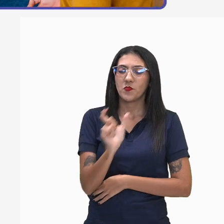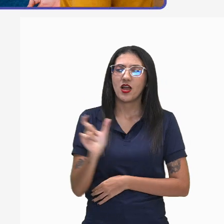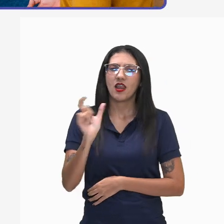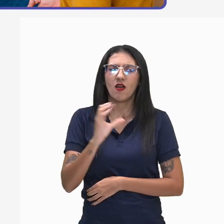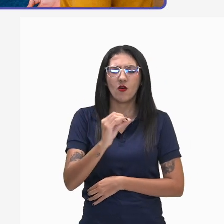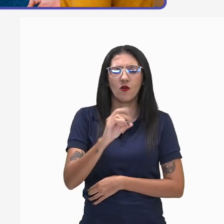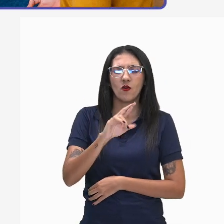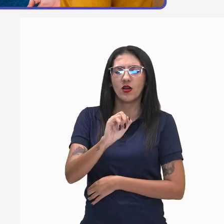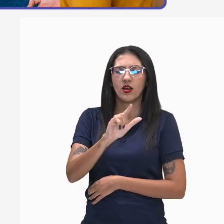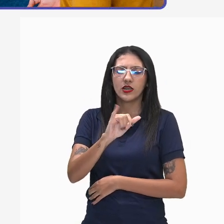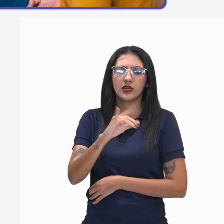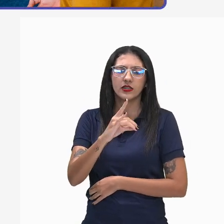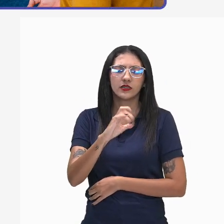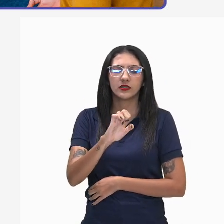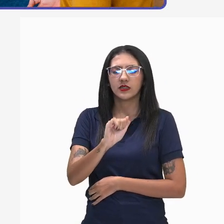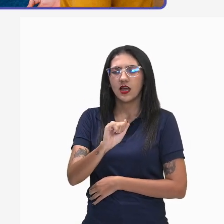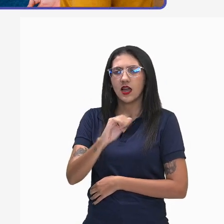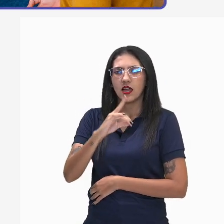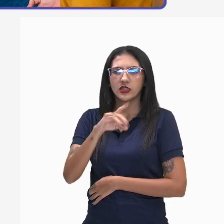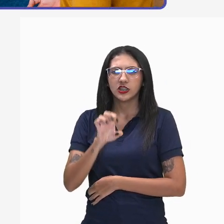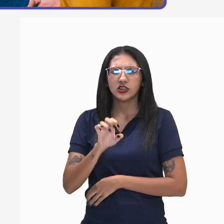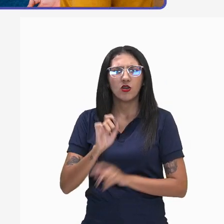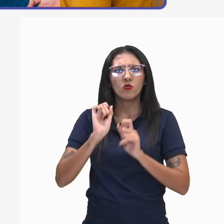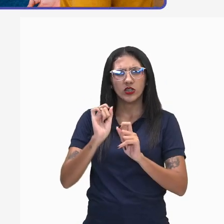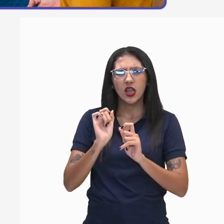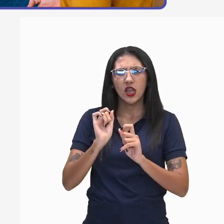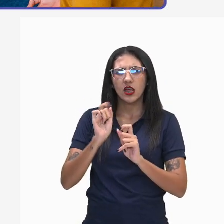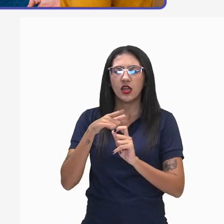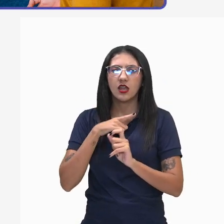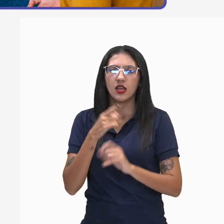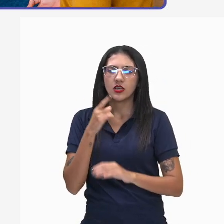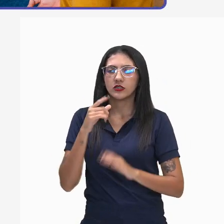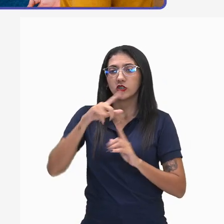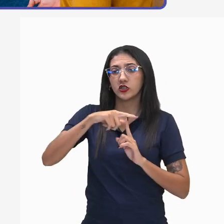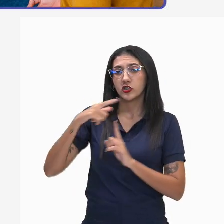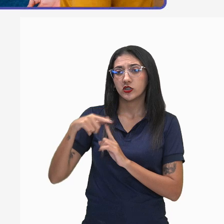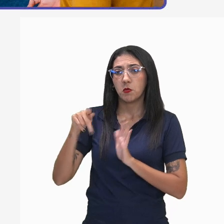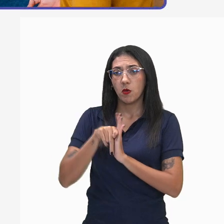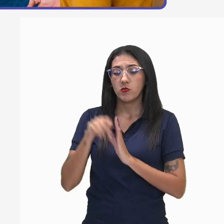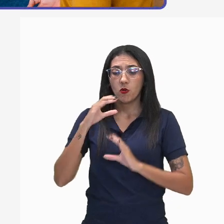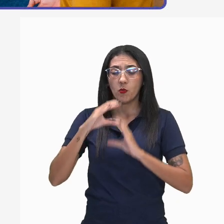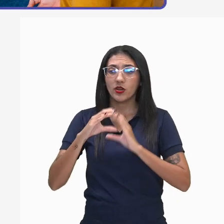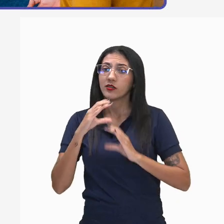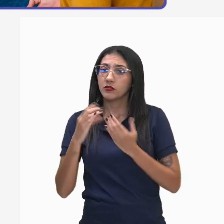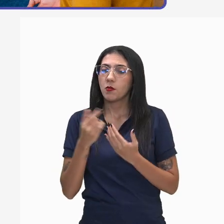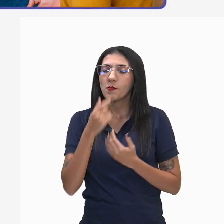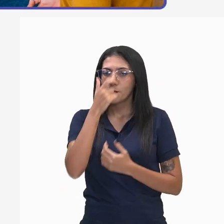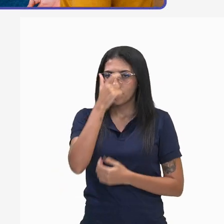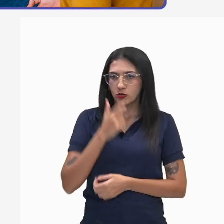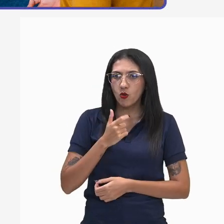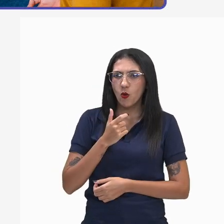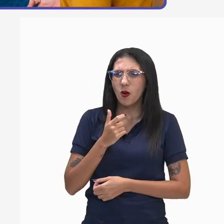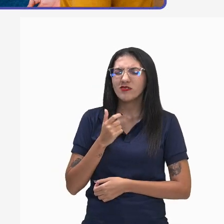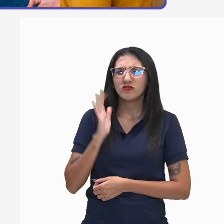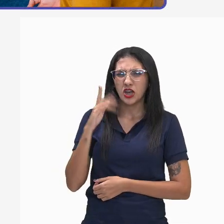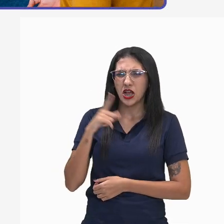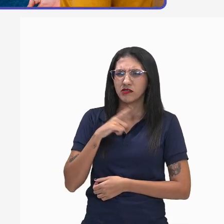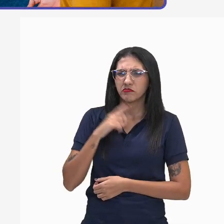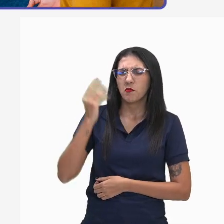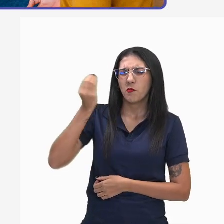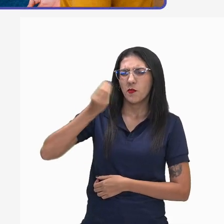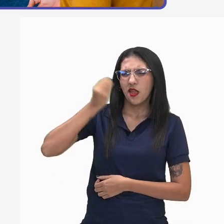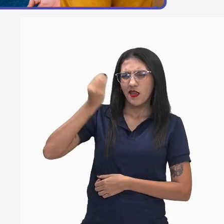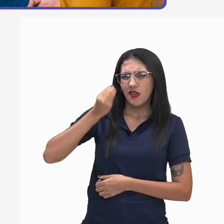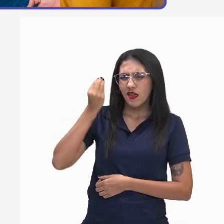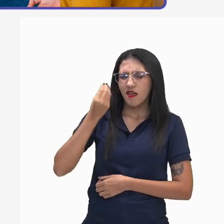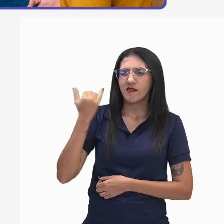é a oralidade? A oralidade é esse processo, né? As pessoas mais velhas, que já viveram bastante, já